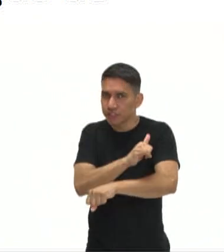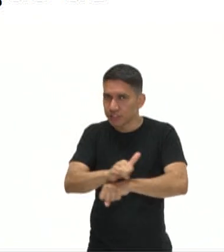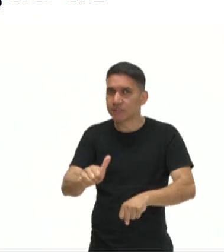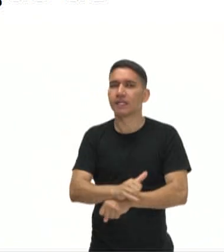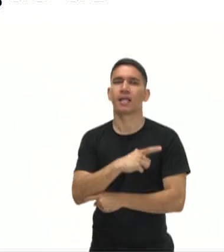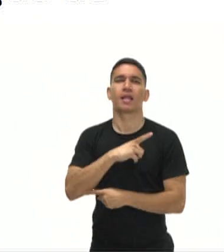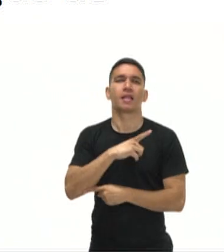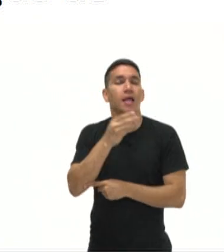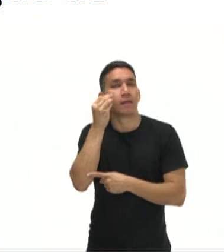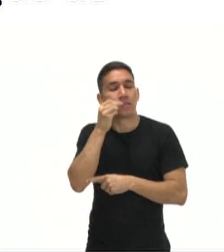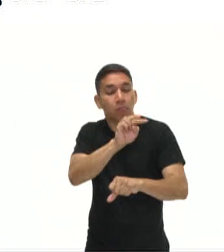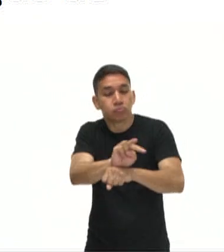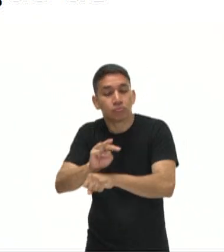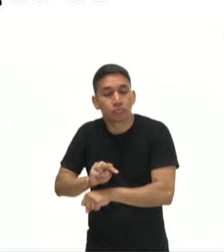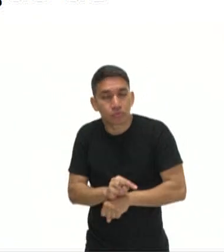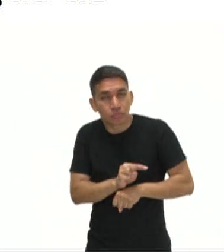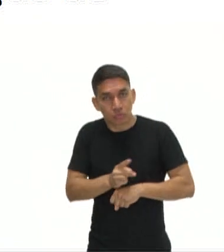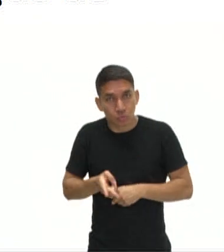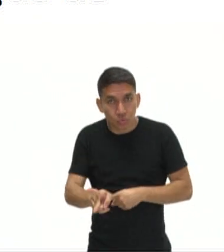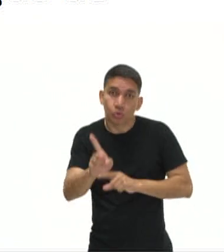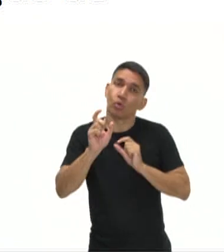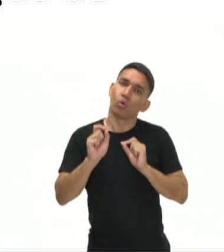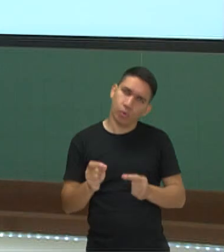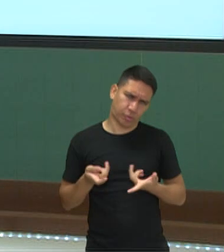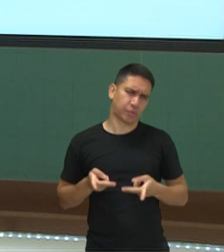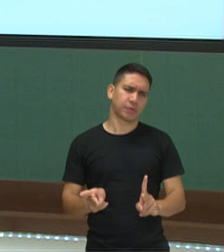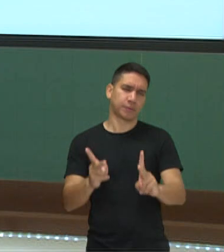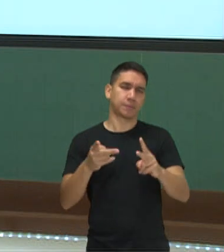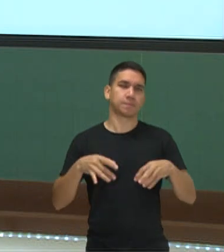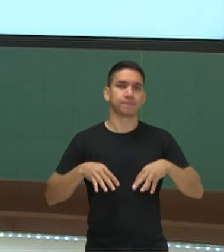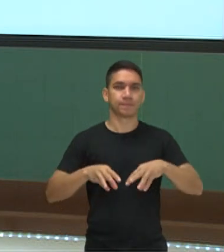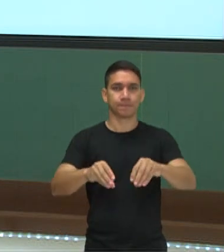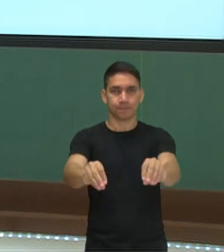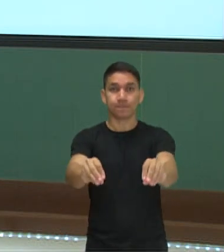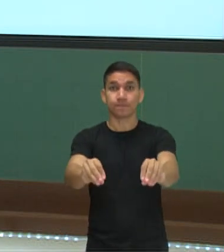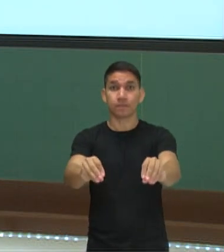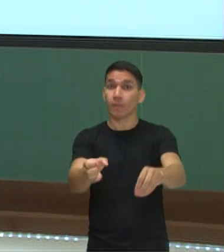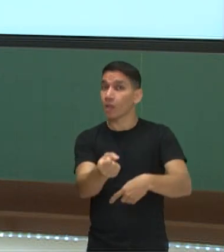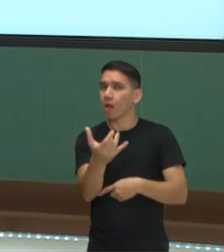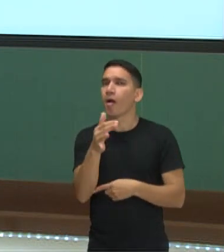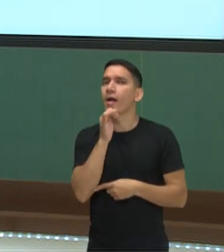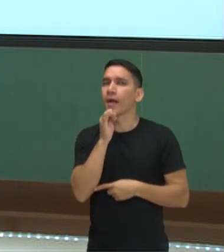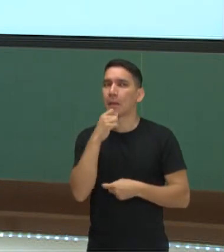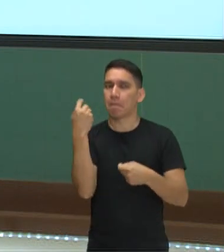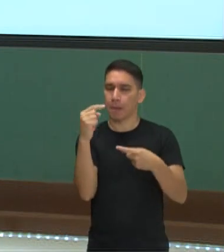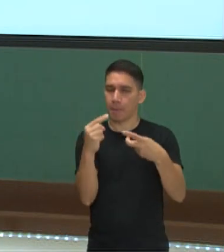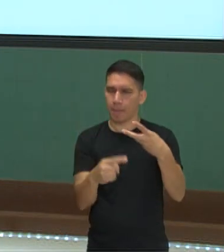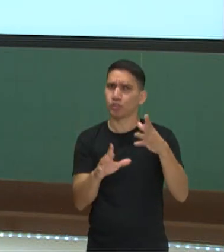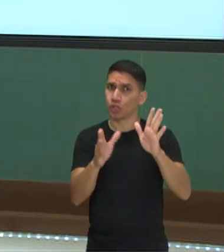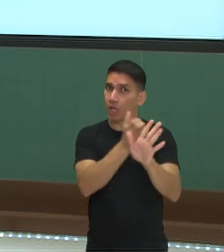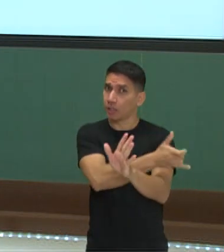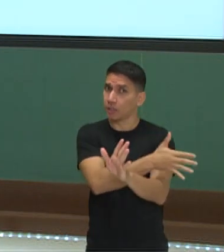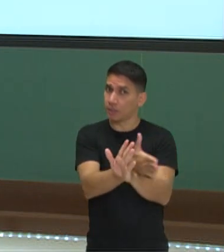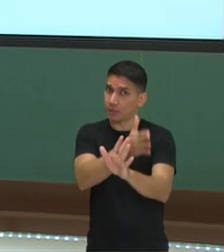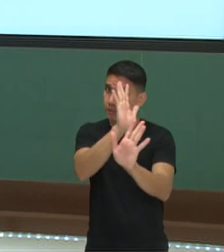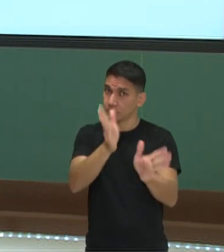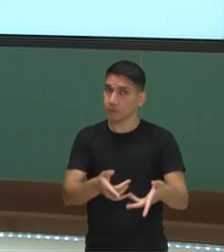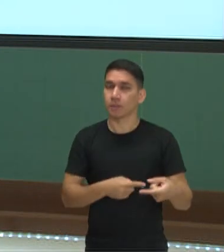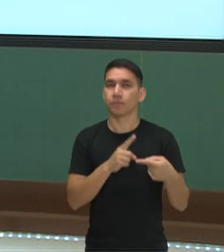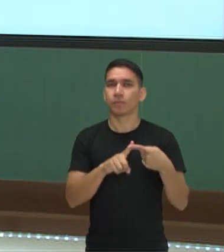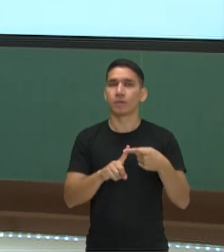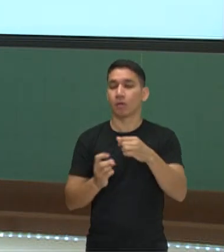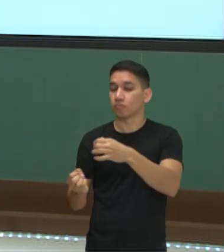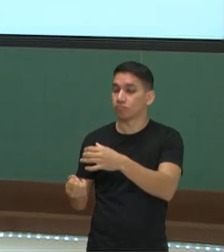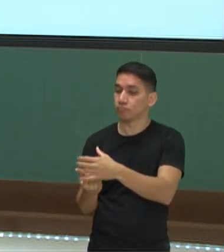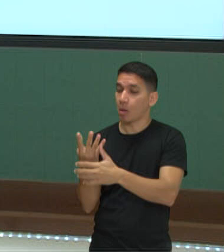para preservar e, consequentemente, conservar esse solo. Alguns exemplos, e nós já falamos sobre isso. O